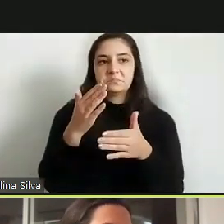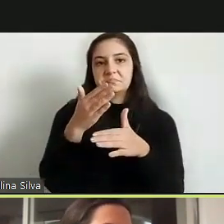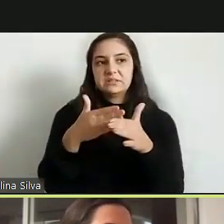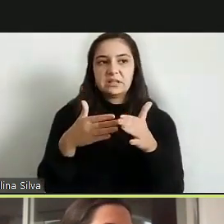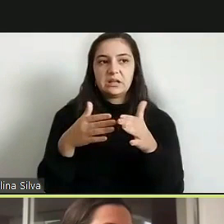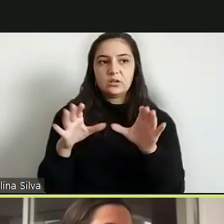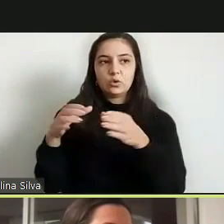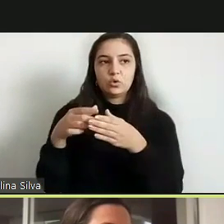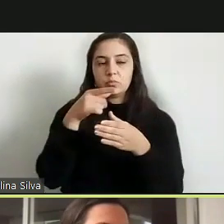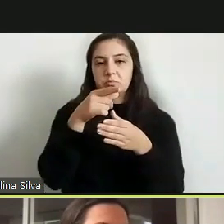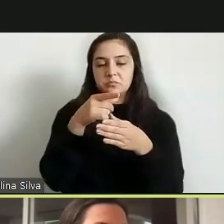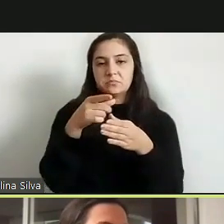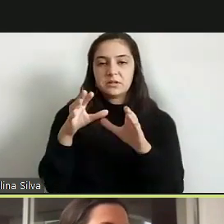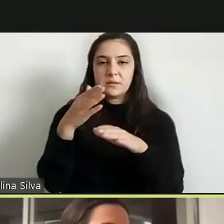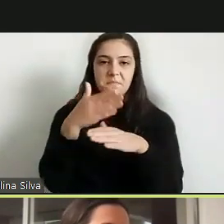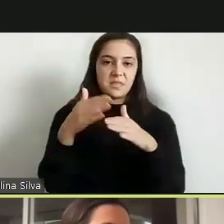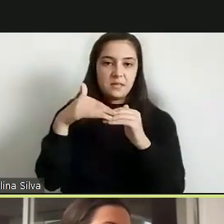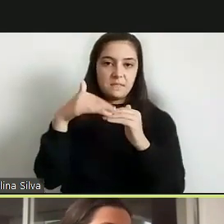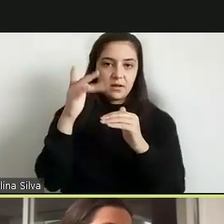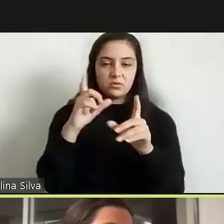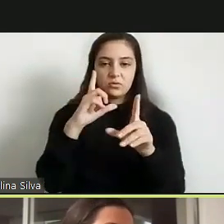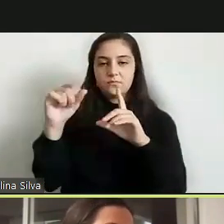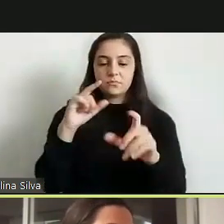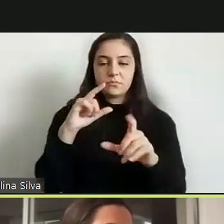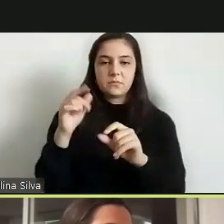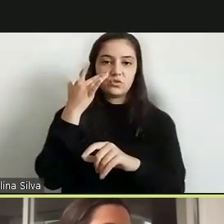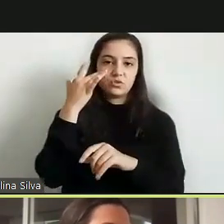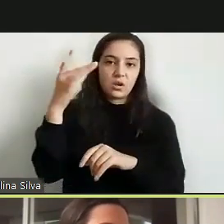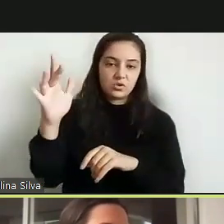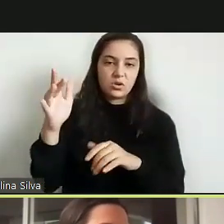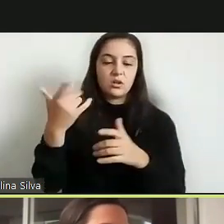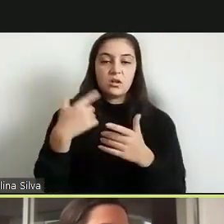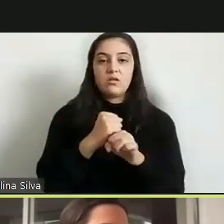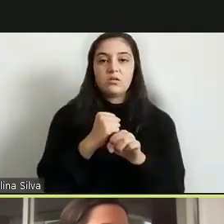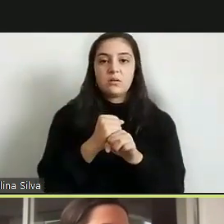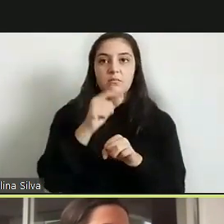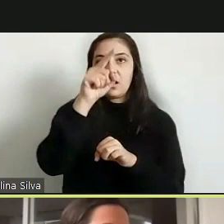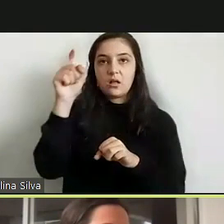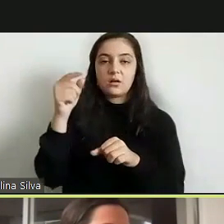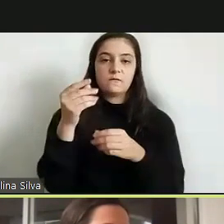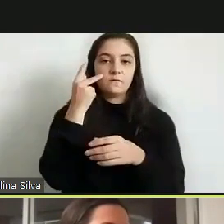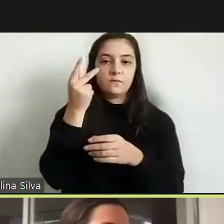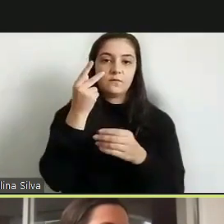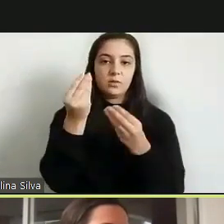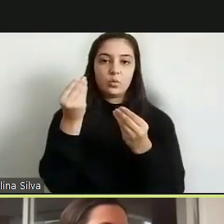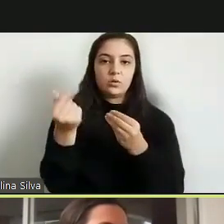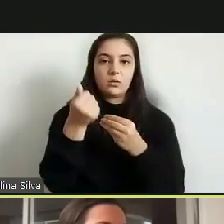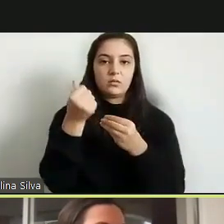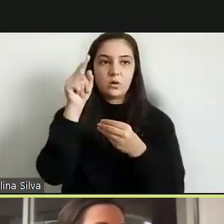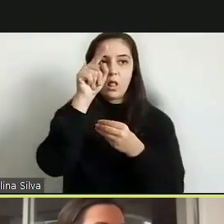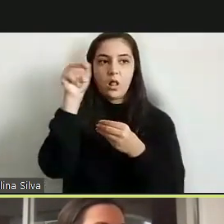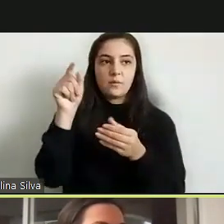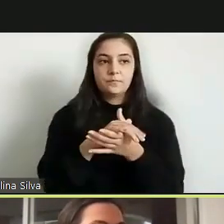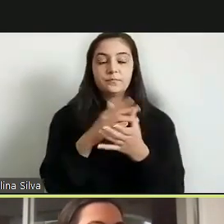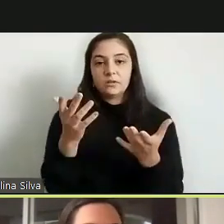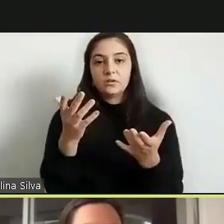que vem aqui na imagem, foi-se embora para o estrangeiro, era onde tinham trabalho e melhores condições de vida. E, para além